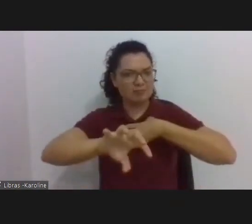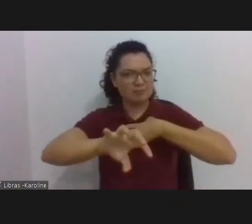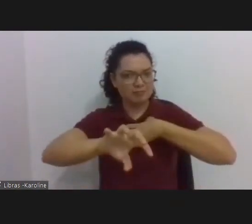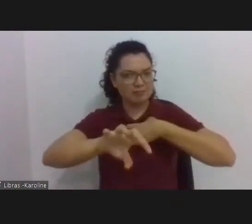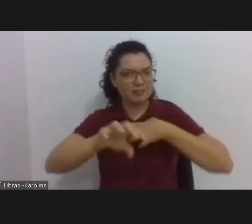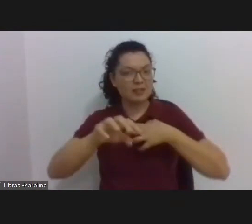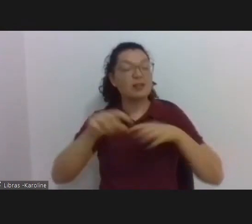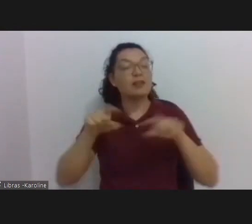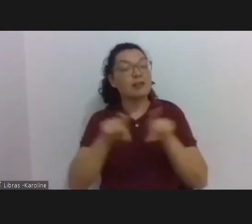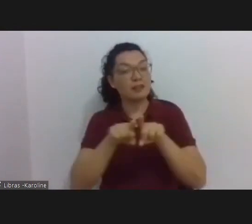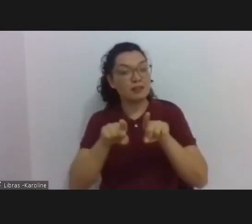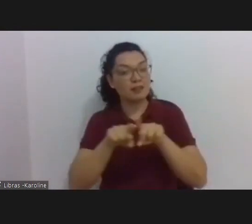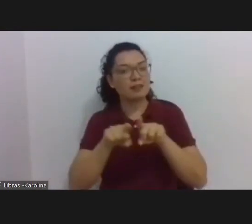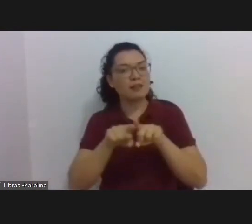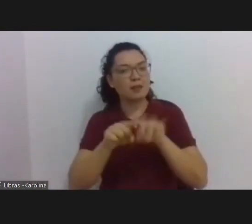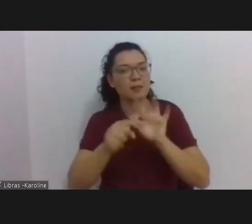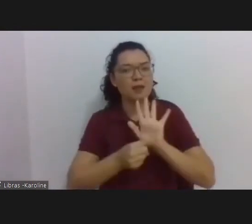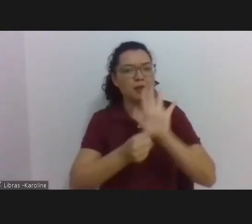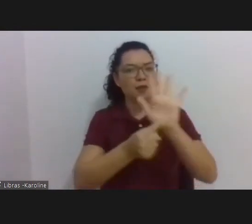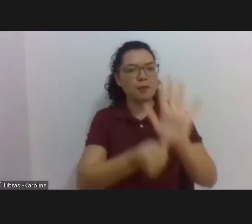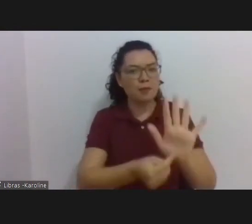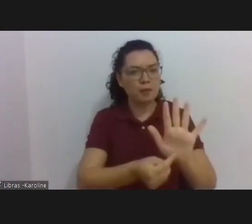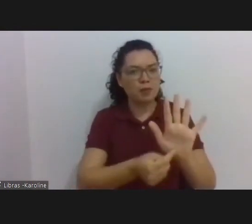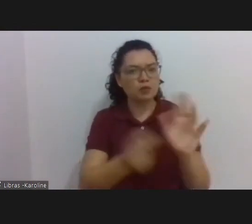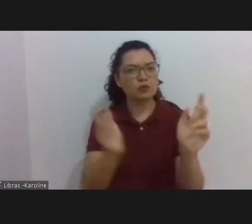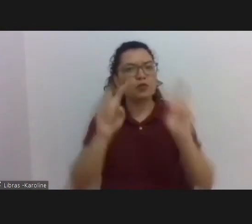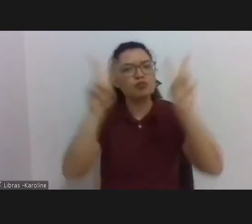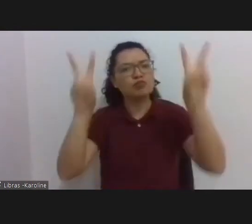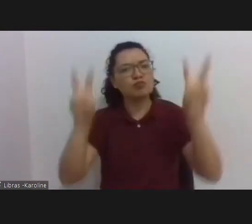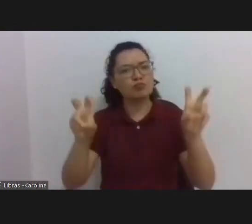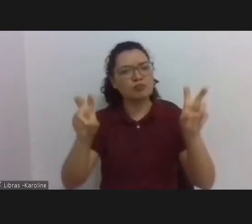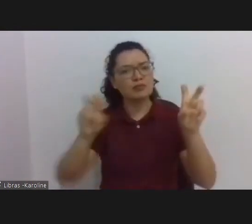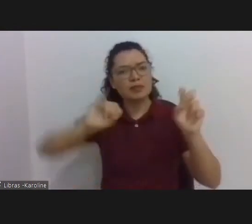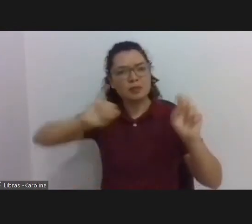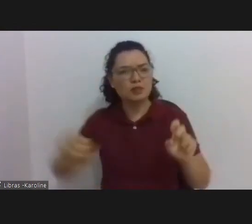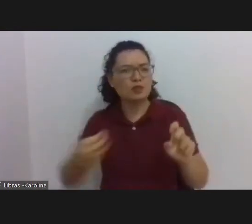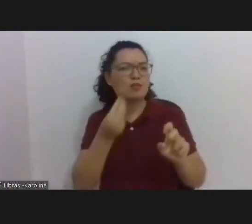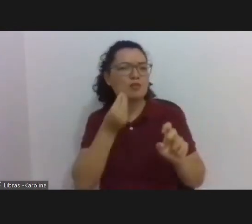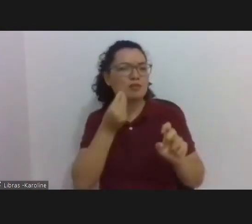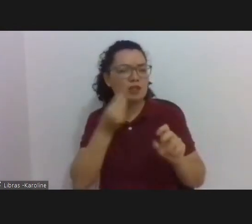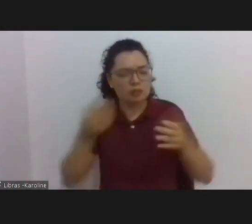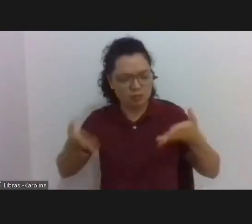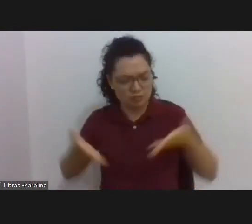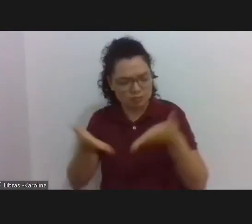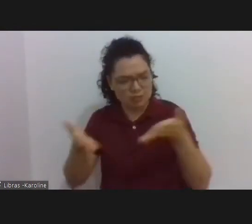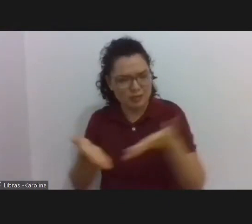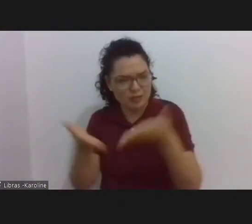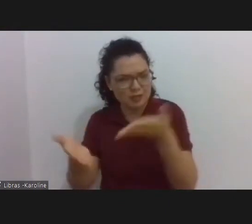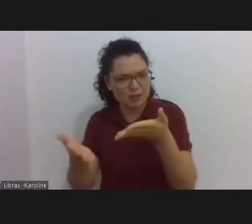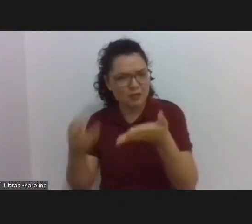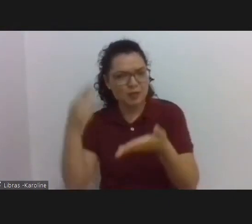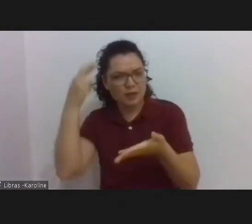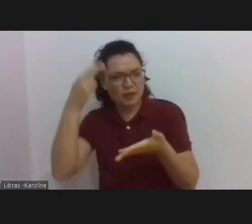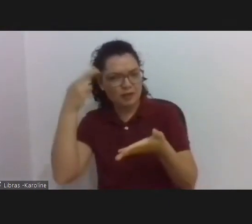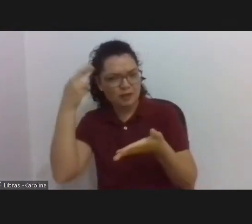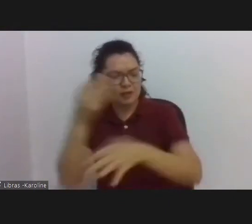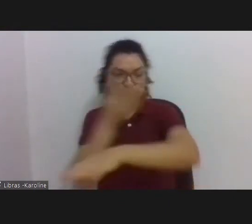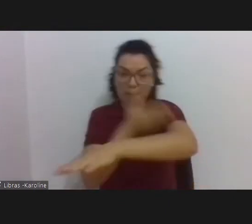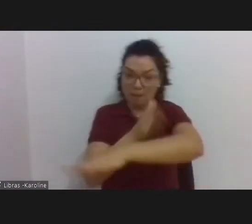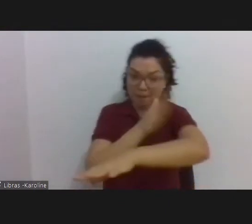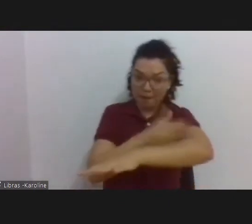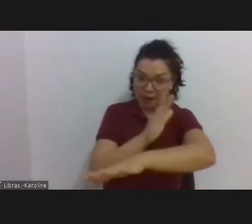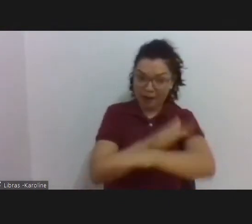Linearidade mostrou-se um termo oportuno para instigar reflexões sobre processos e práticas em arquitetura e urbanismo,